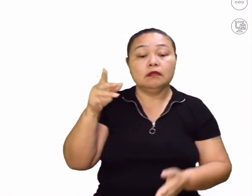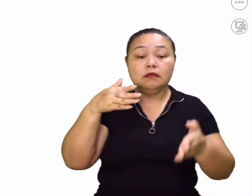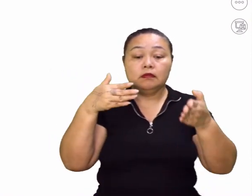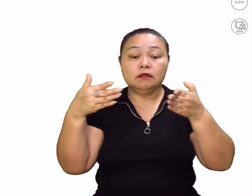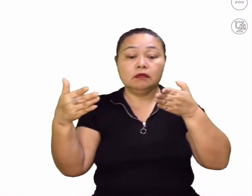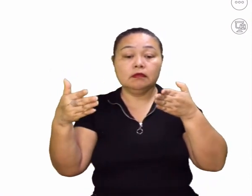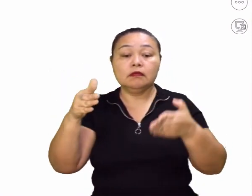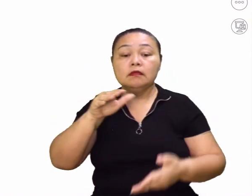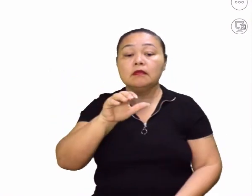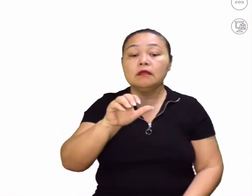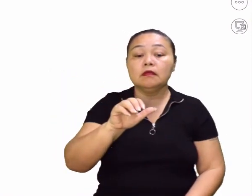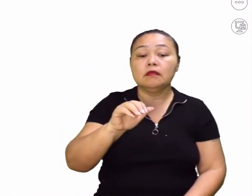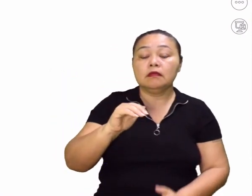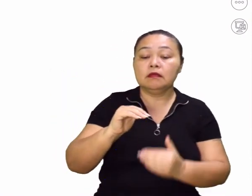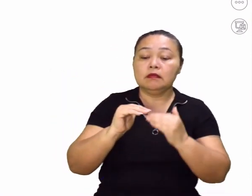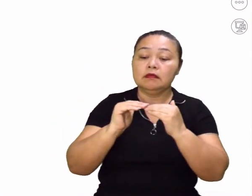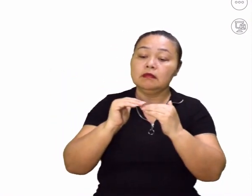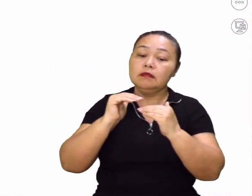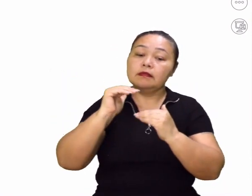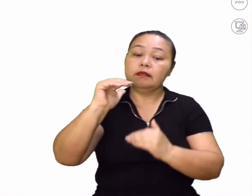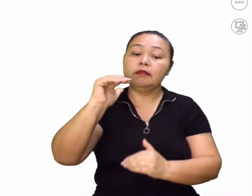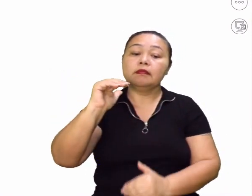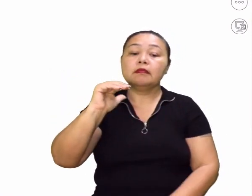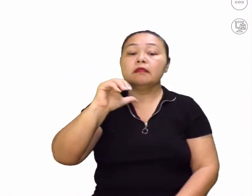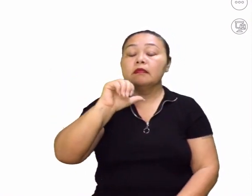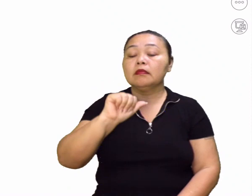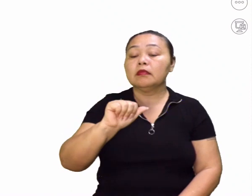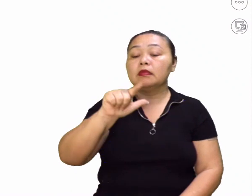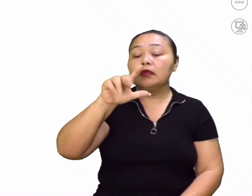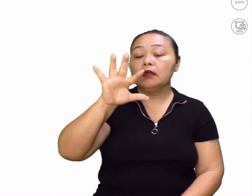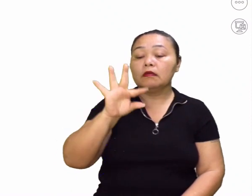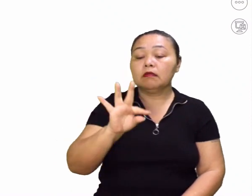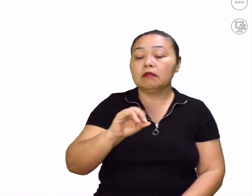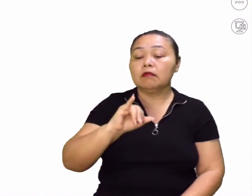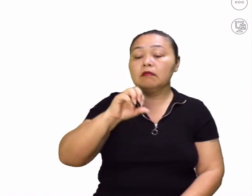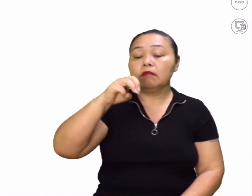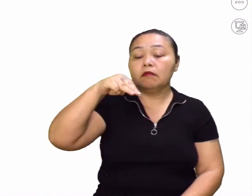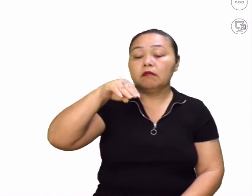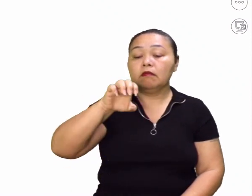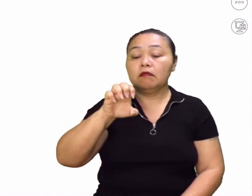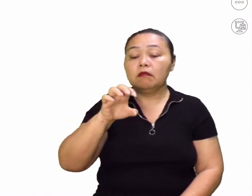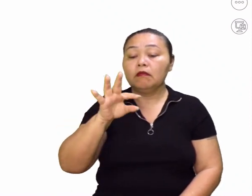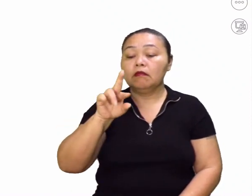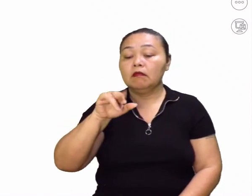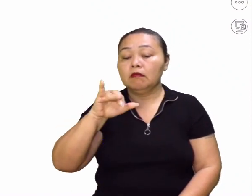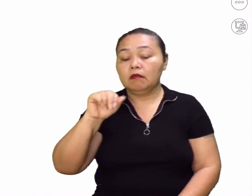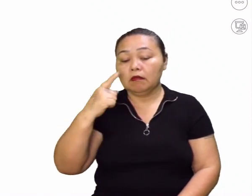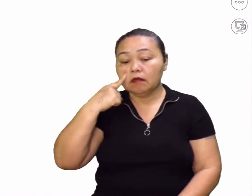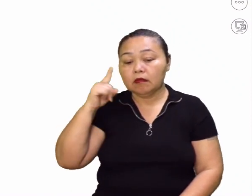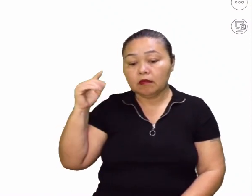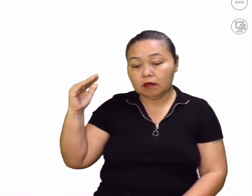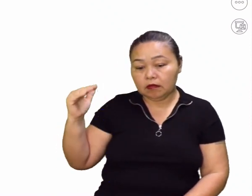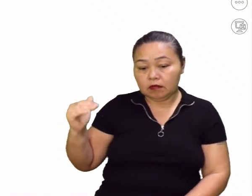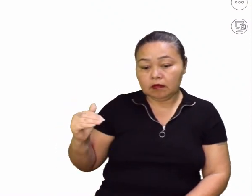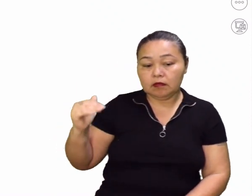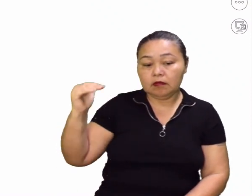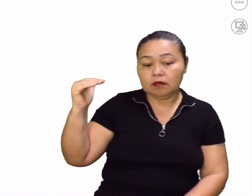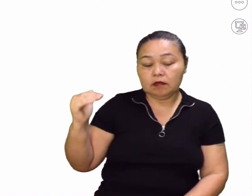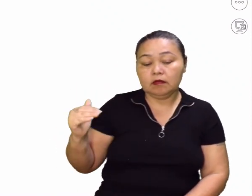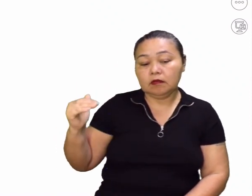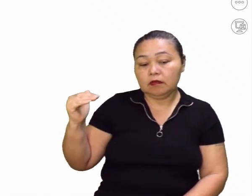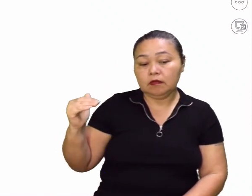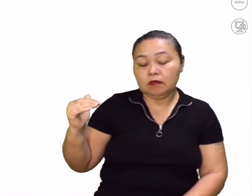mapa é sobre a altimetria do Brasil. Aqui nós temos a legenda, que a